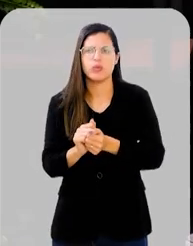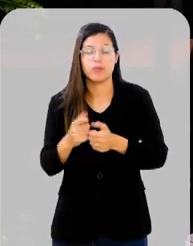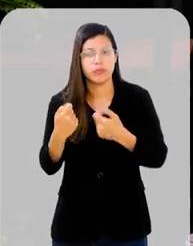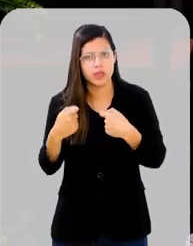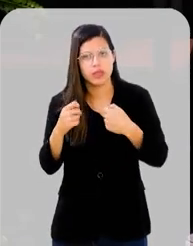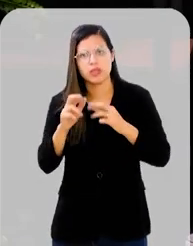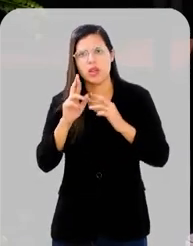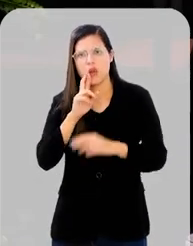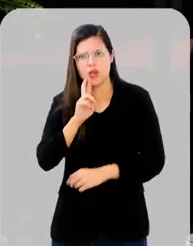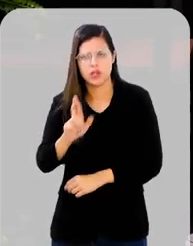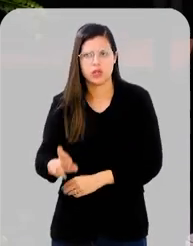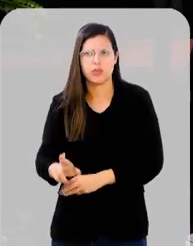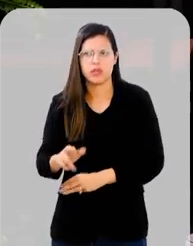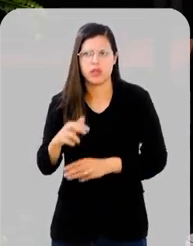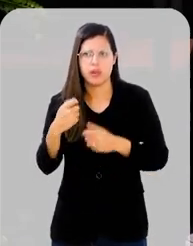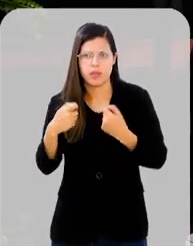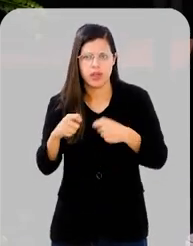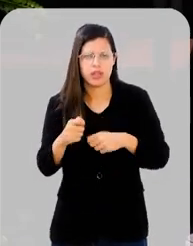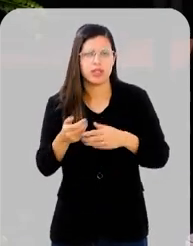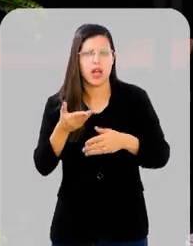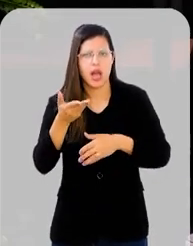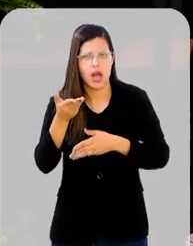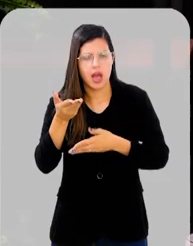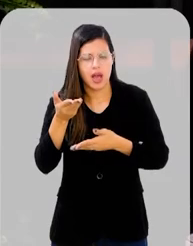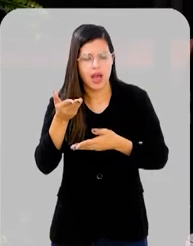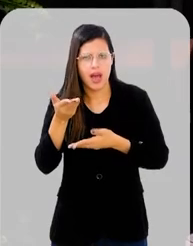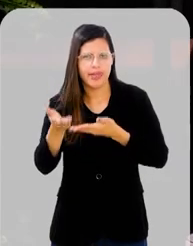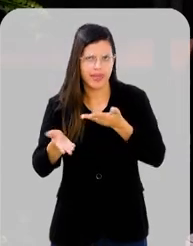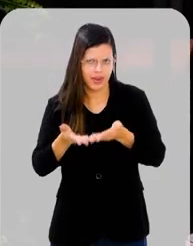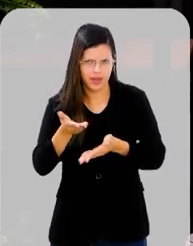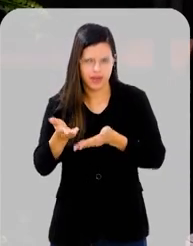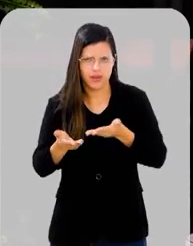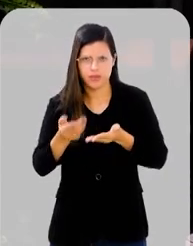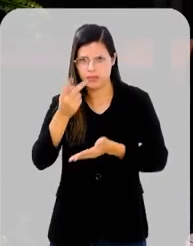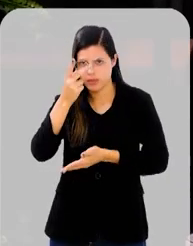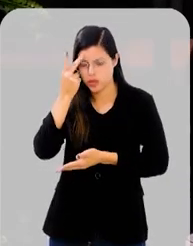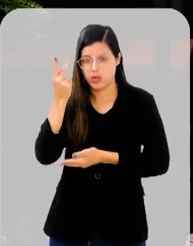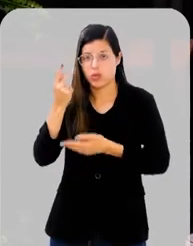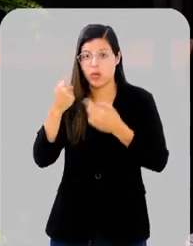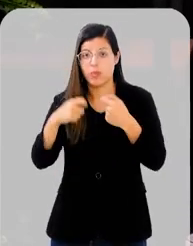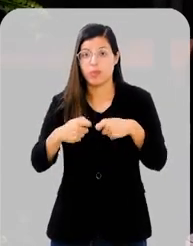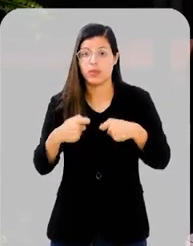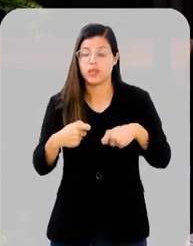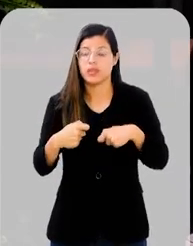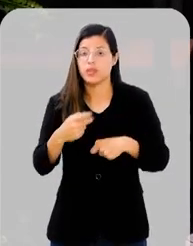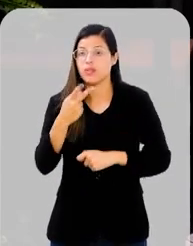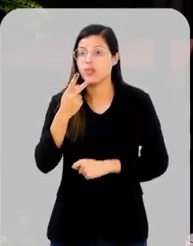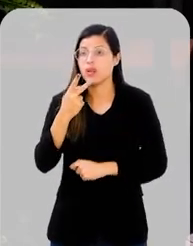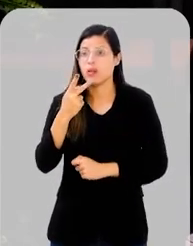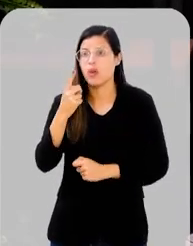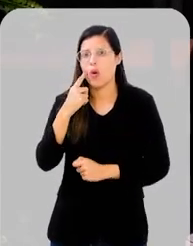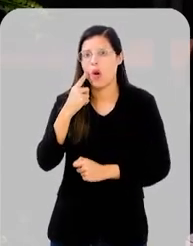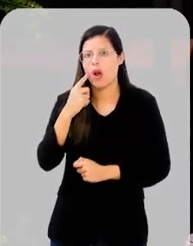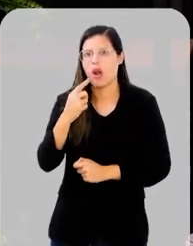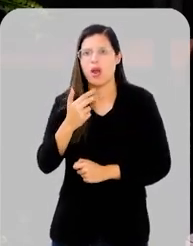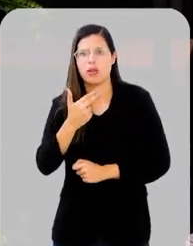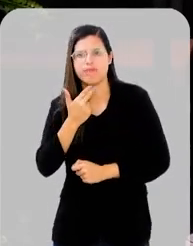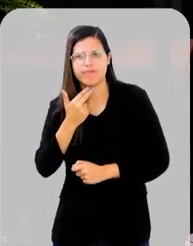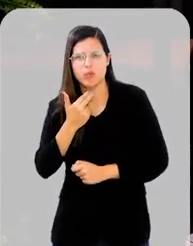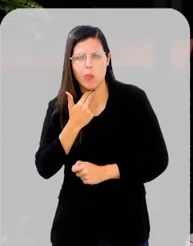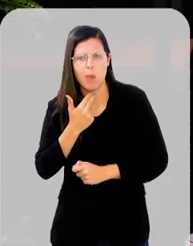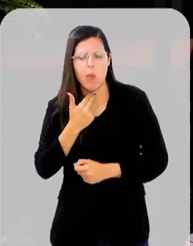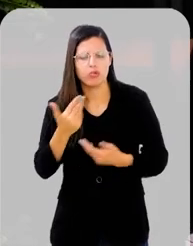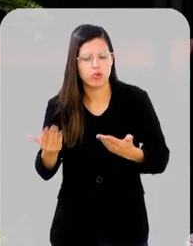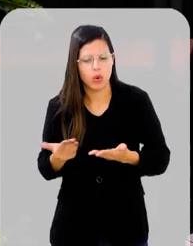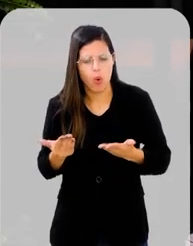dar resposta Luzia eu assim tem que atender a pessoa tem que dizer tem que dizer Olha eu não posso atender